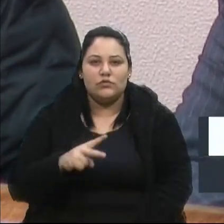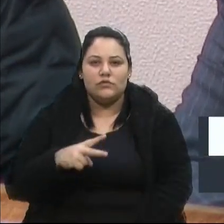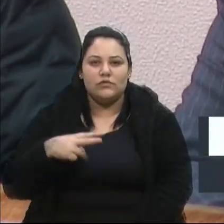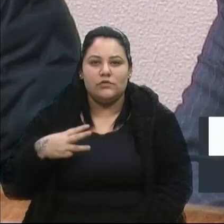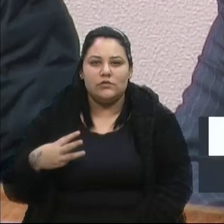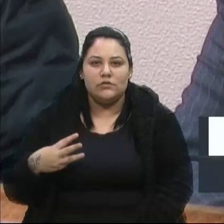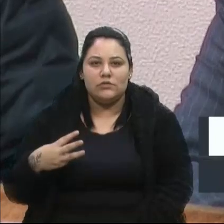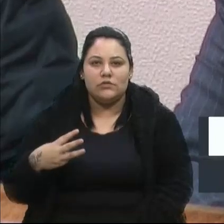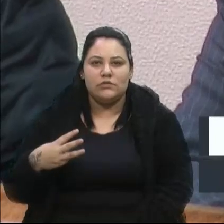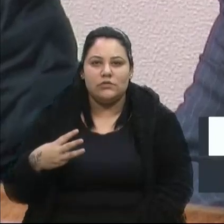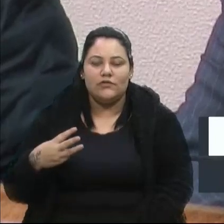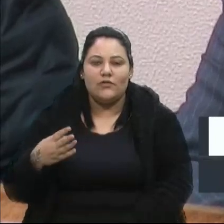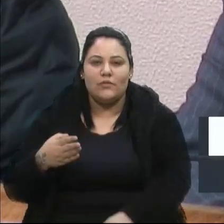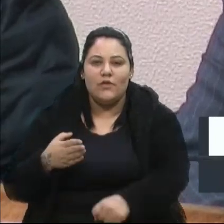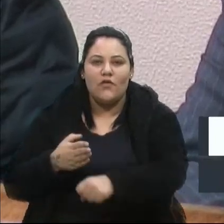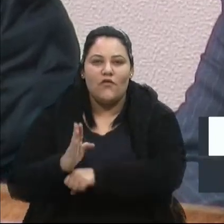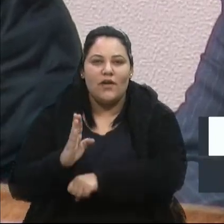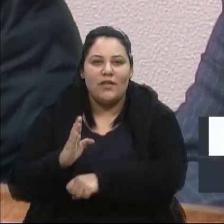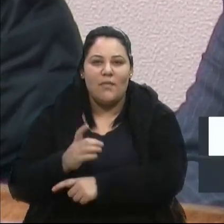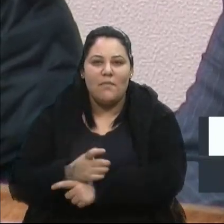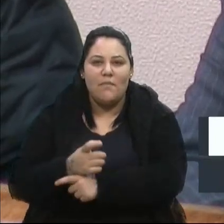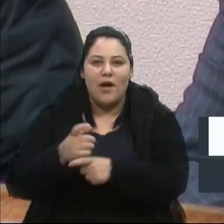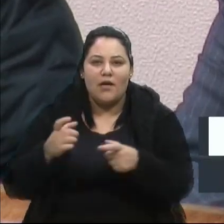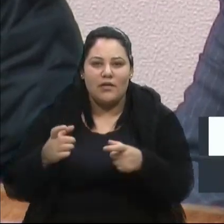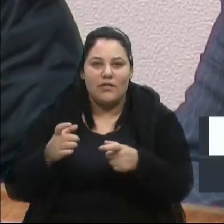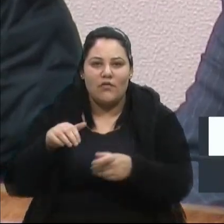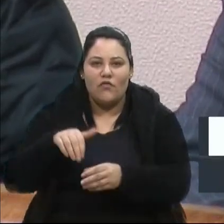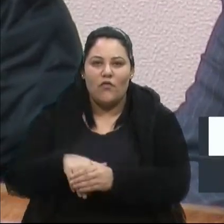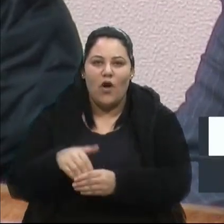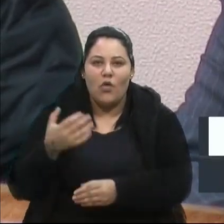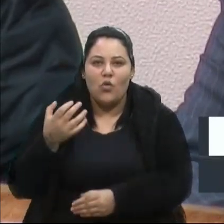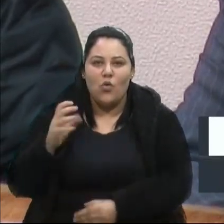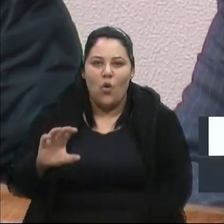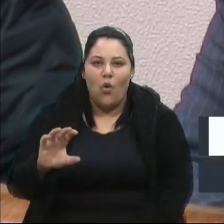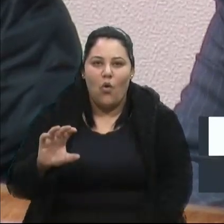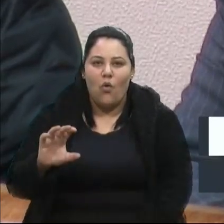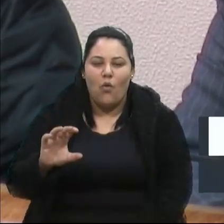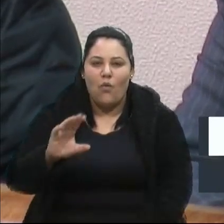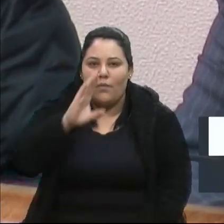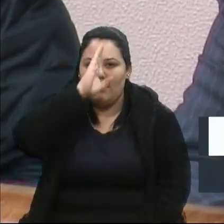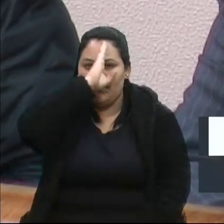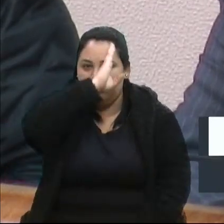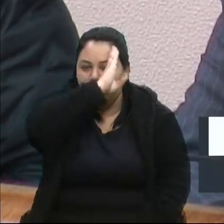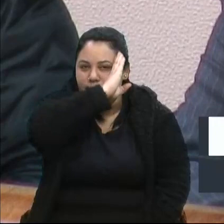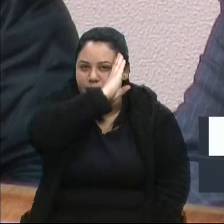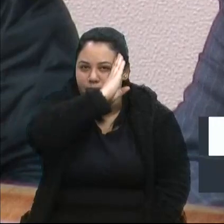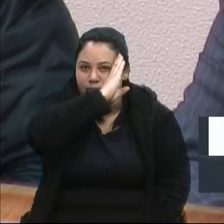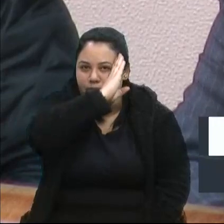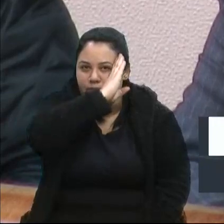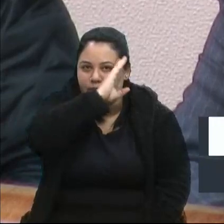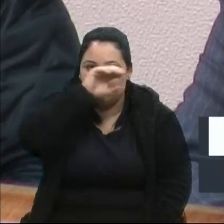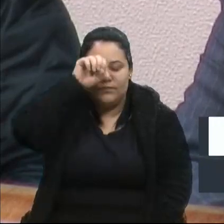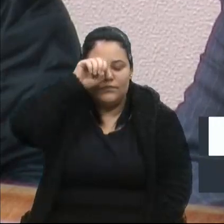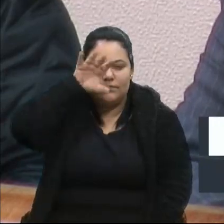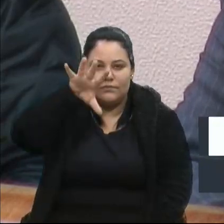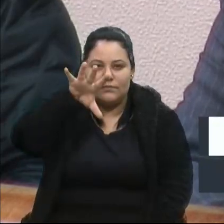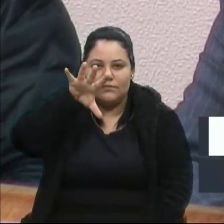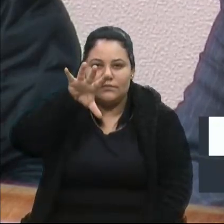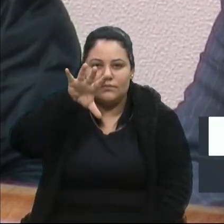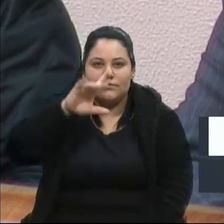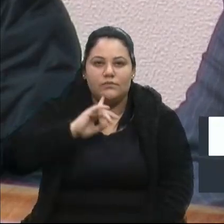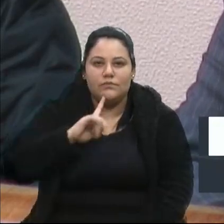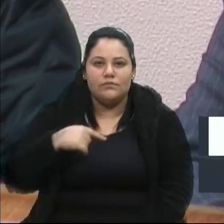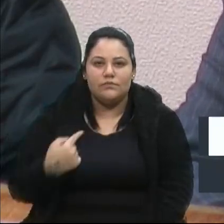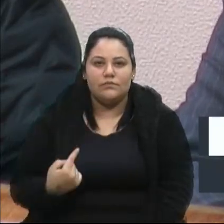1/2023 foi aprovado por maioria com votos contrários. Adriano Bressan, Fiuza,